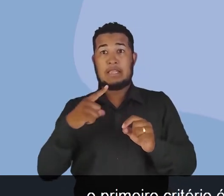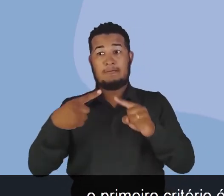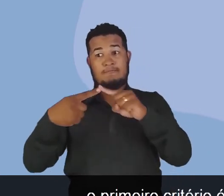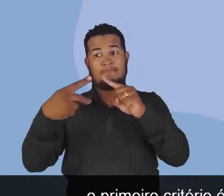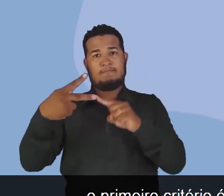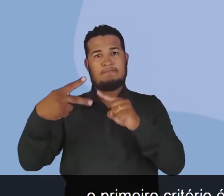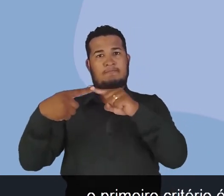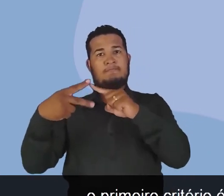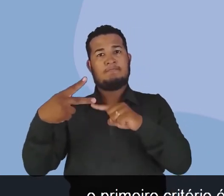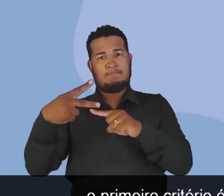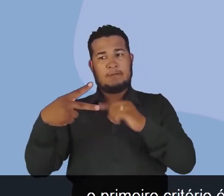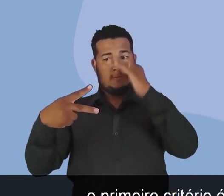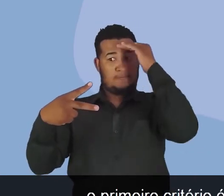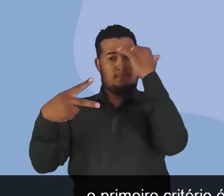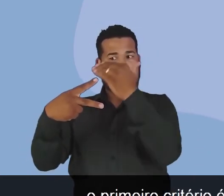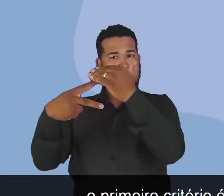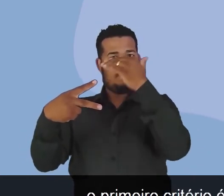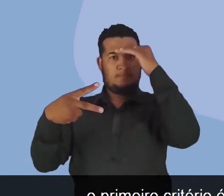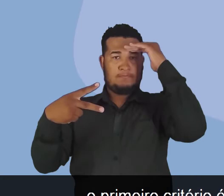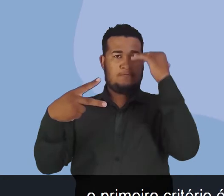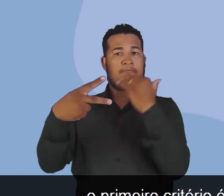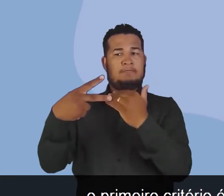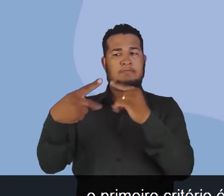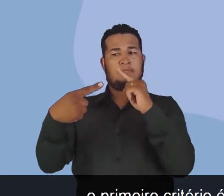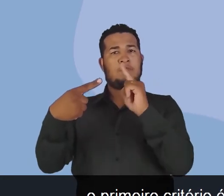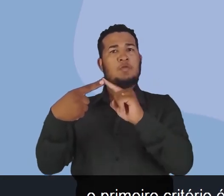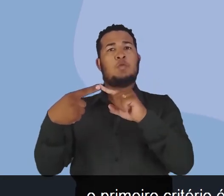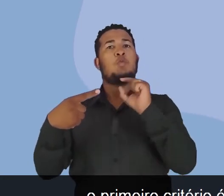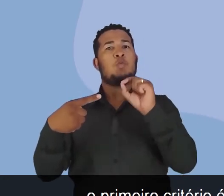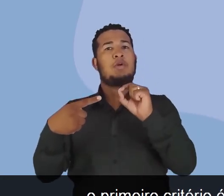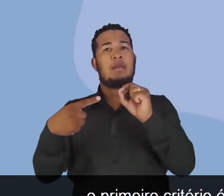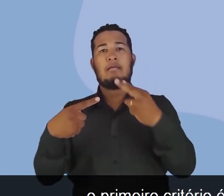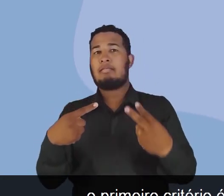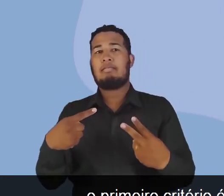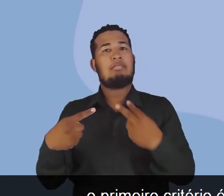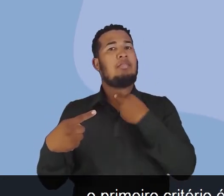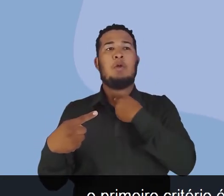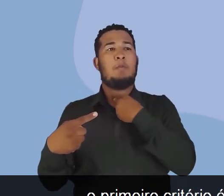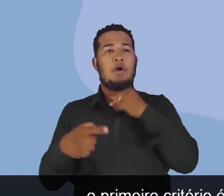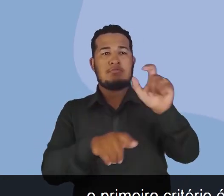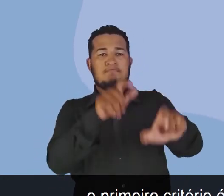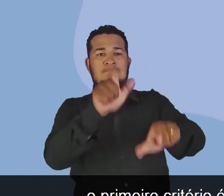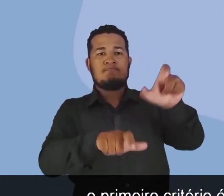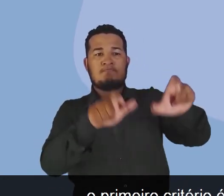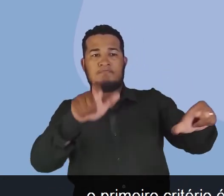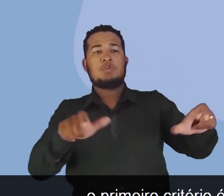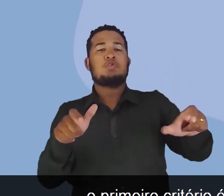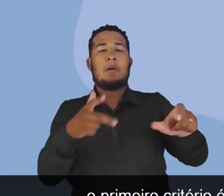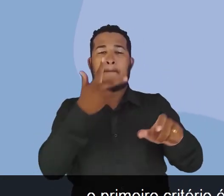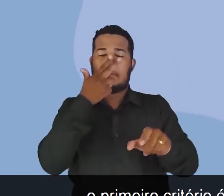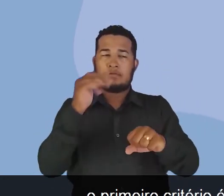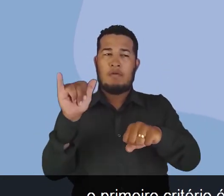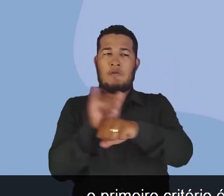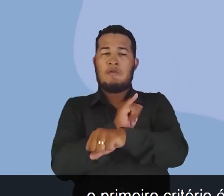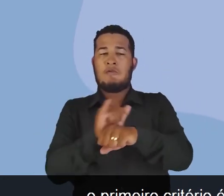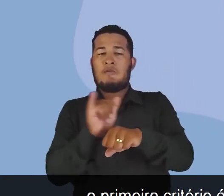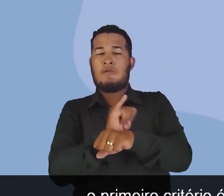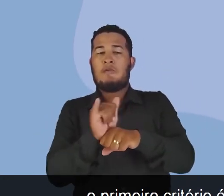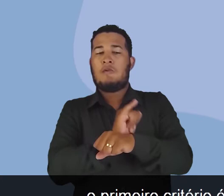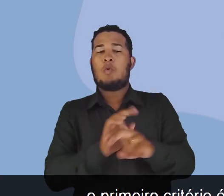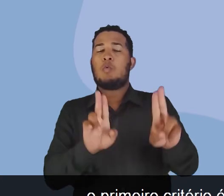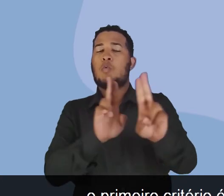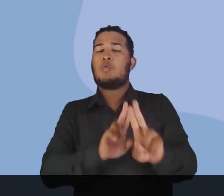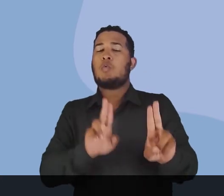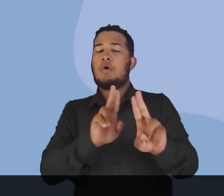primeiro critério é que ela não pode utilizar pessoas como um meio para adquirir um